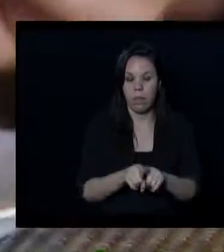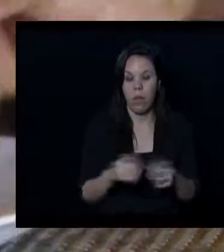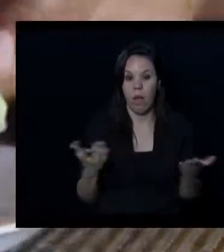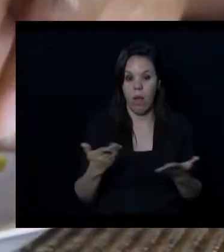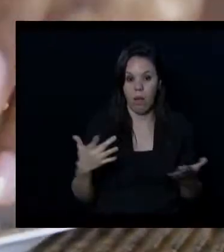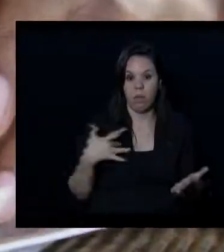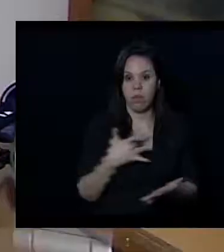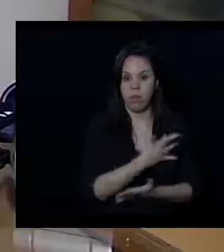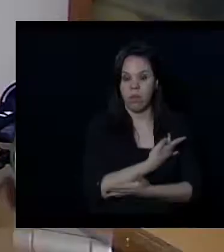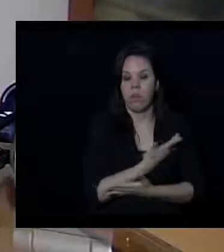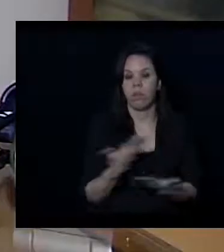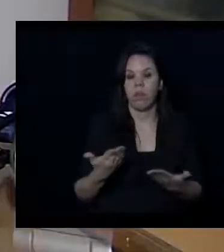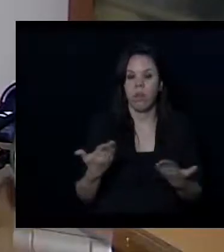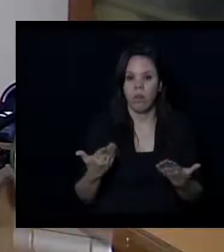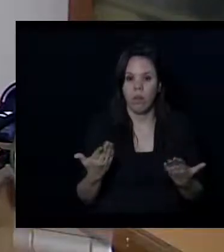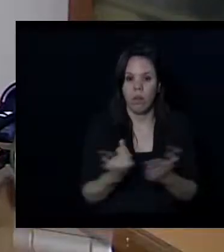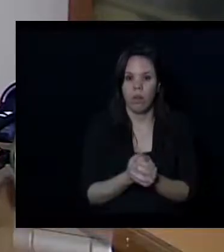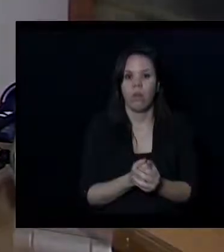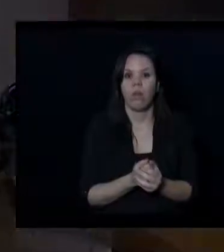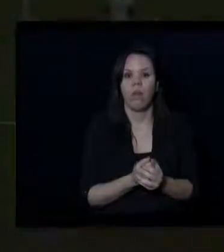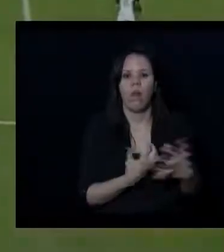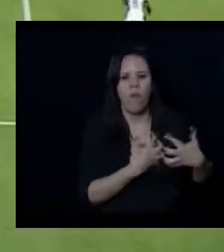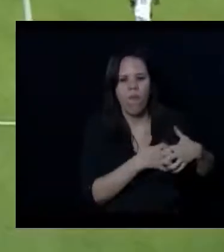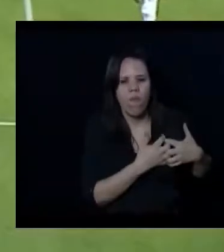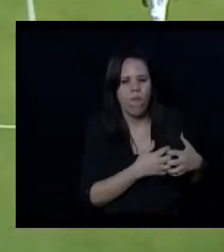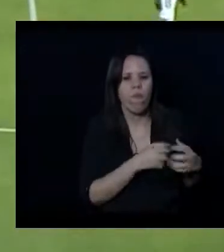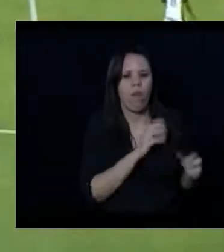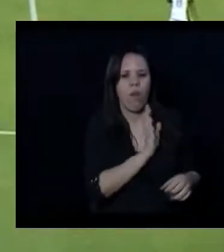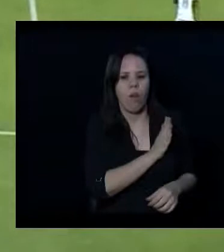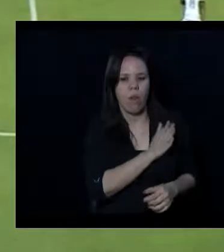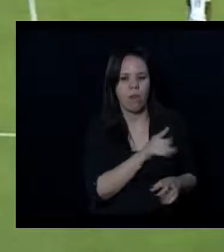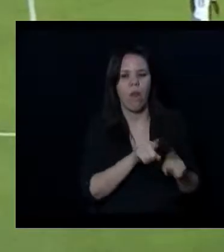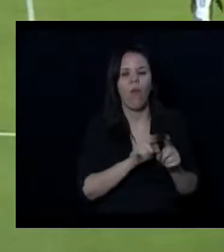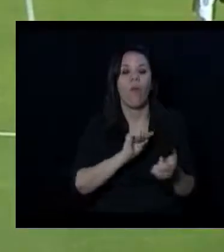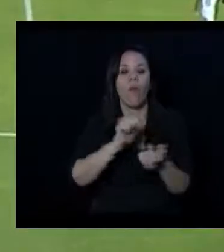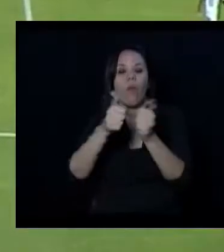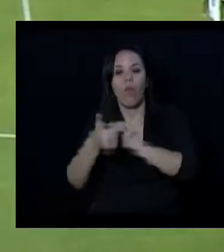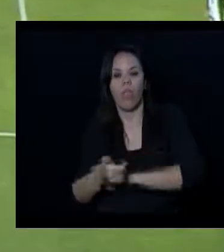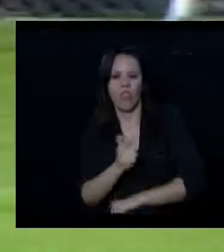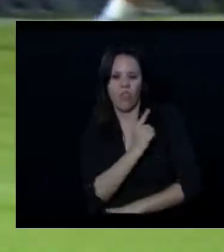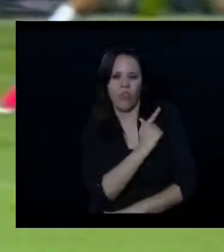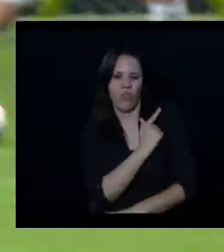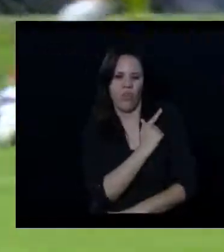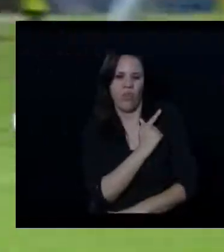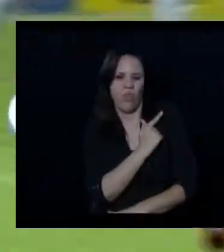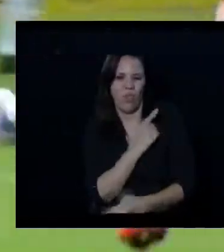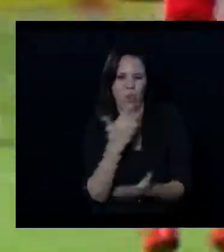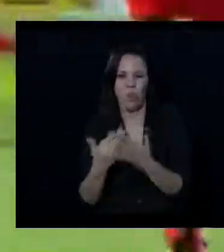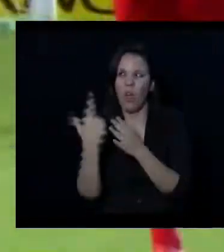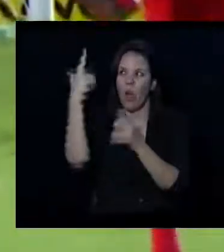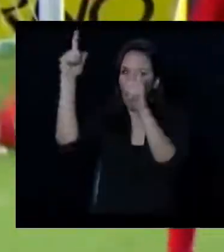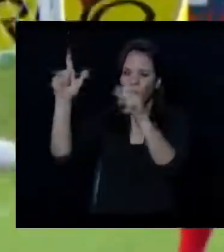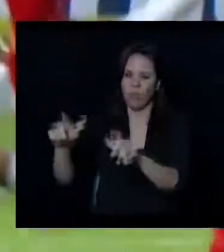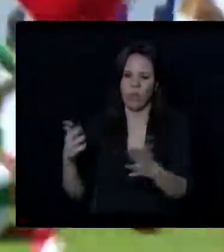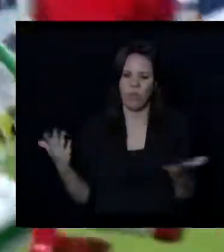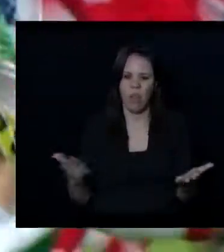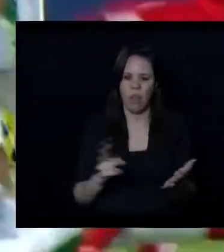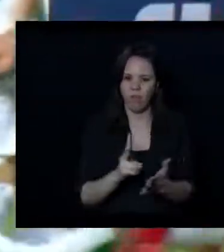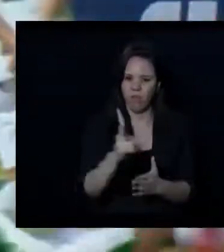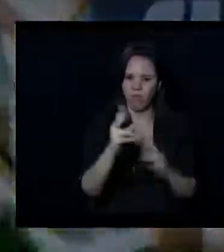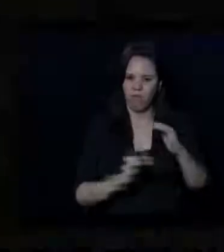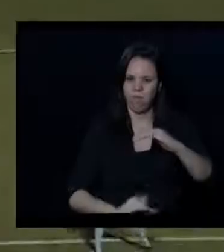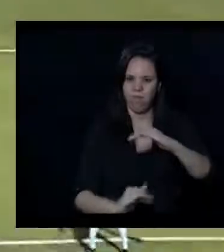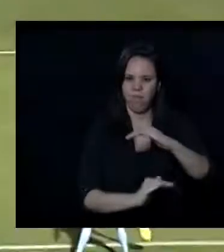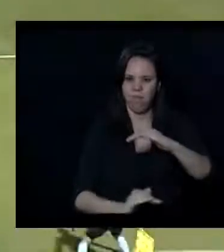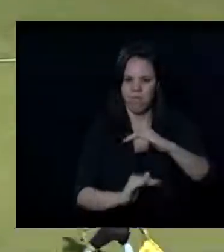Agora fala sobre os cuidados com o coração. E no esporte, Guarani perde fora de casa e segue na zona de